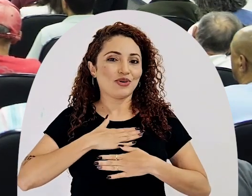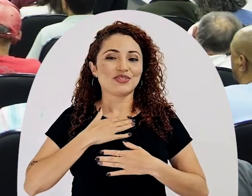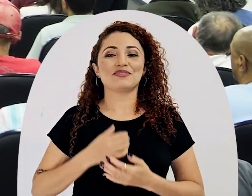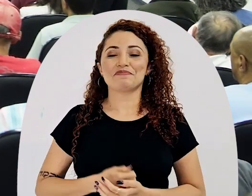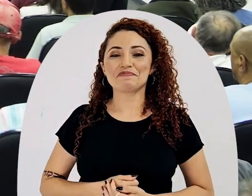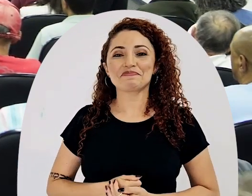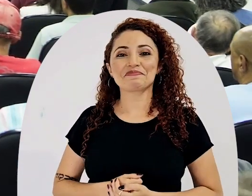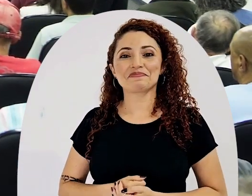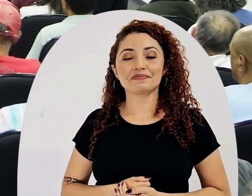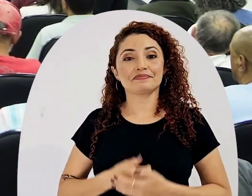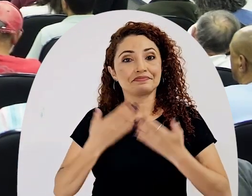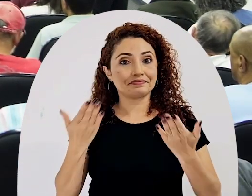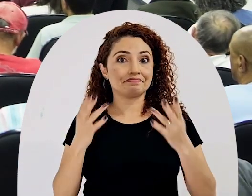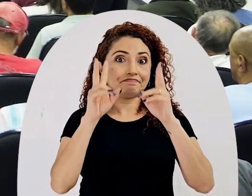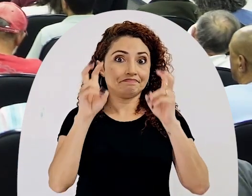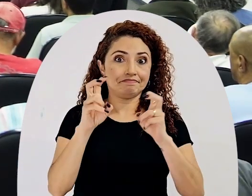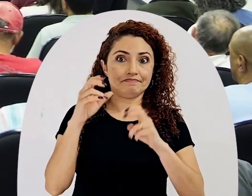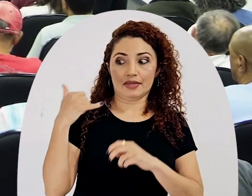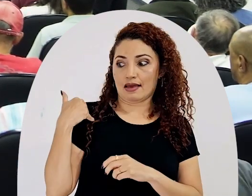etarismo, né?